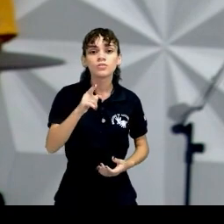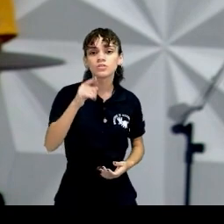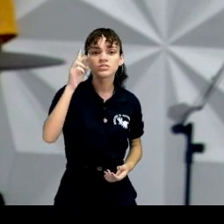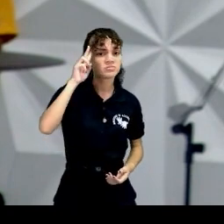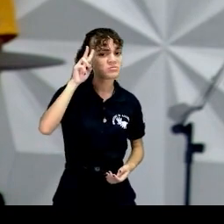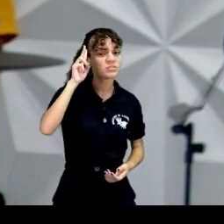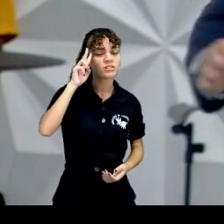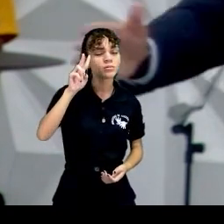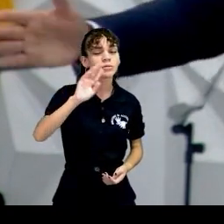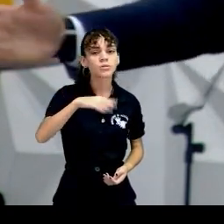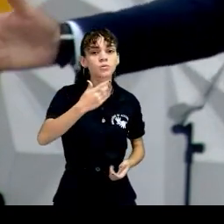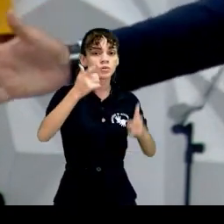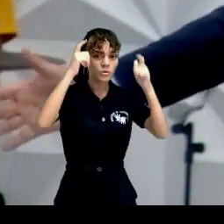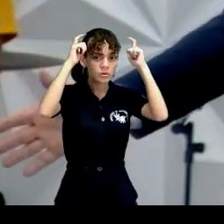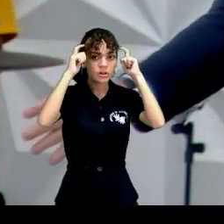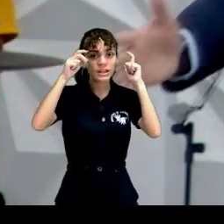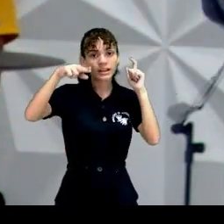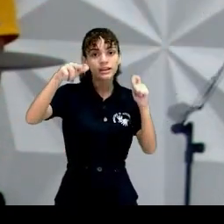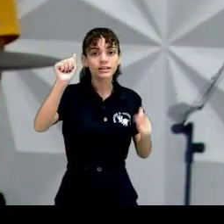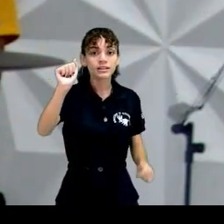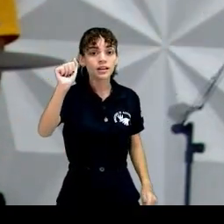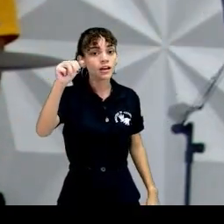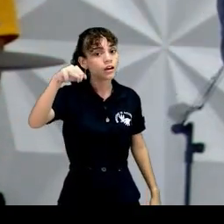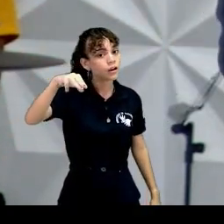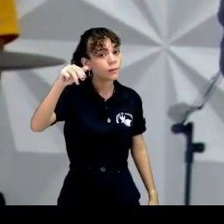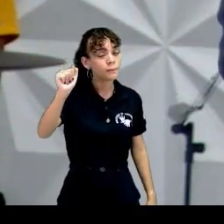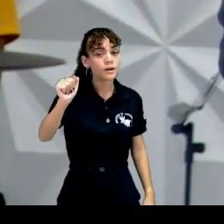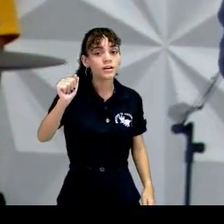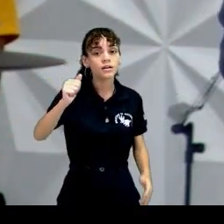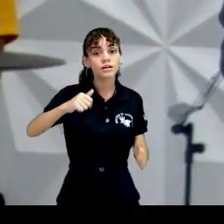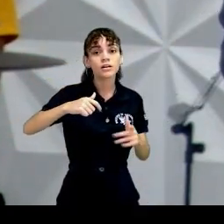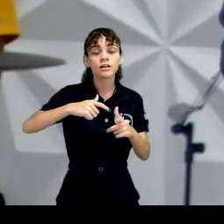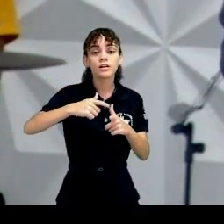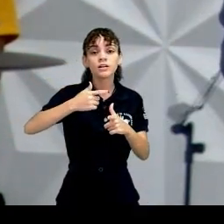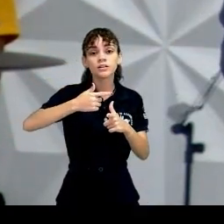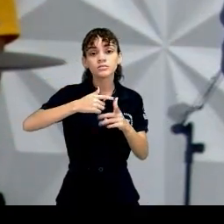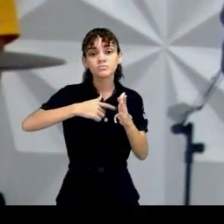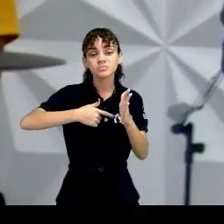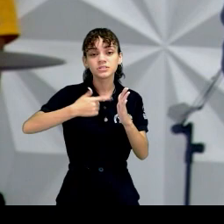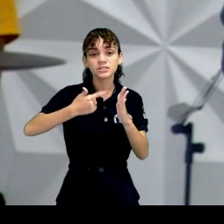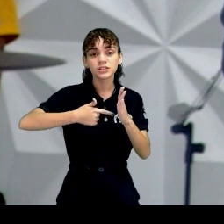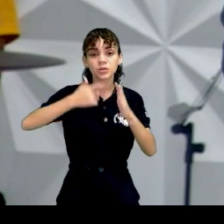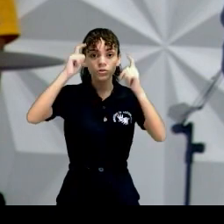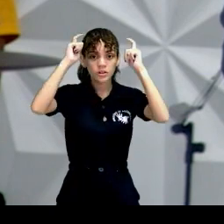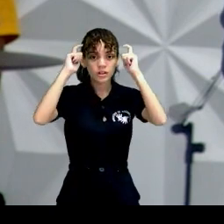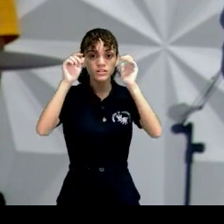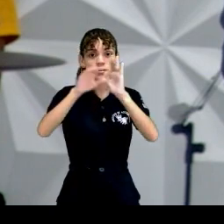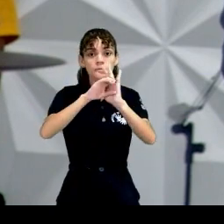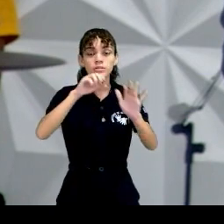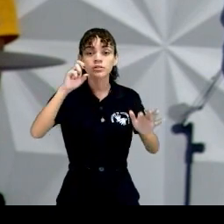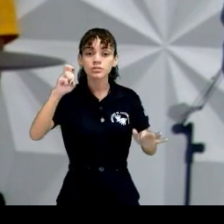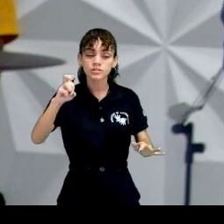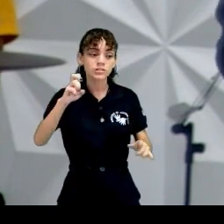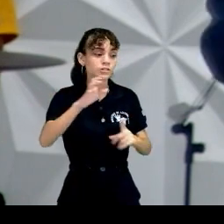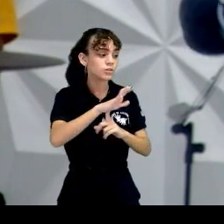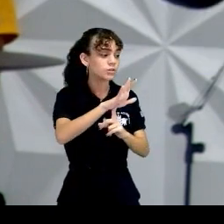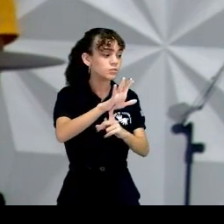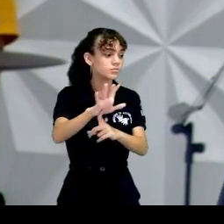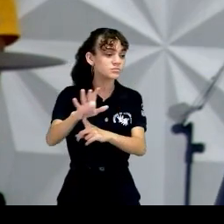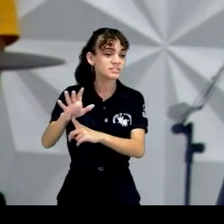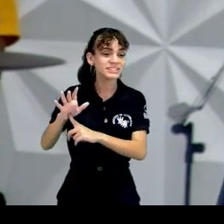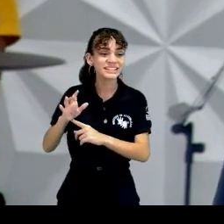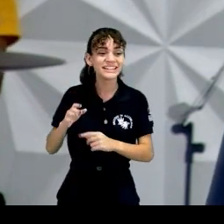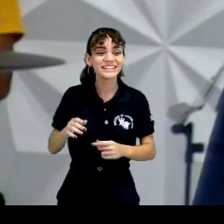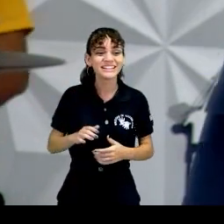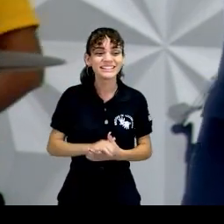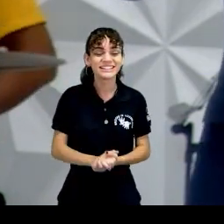5, e esse homem toma conhecimento que lá em Samaria existia um profeta, e que ele poderia